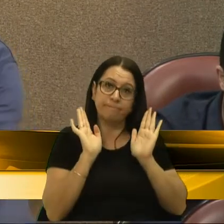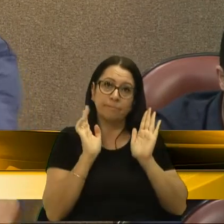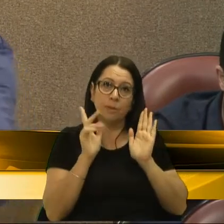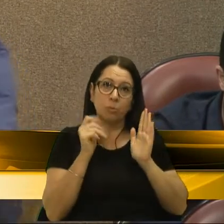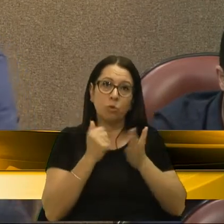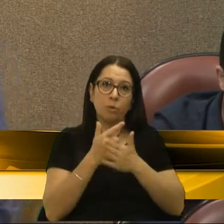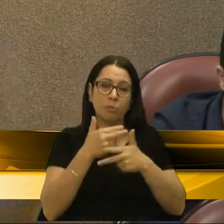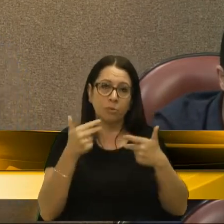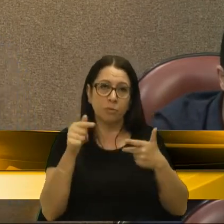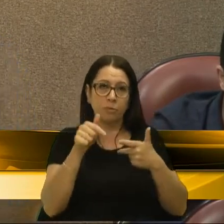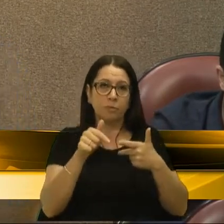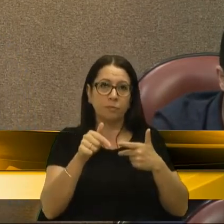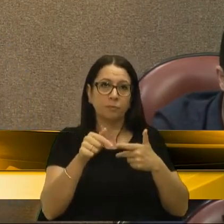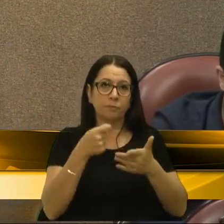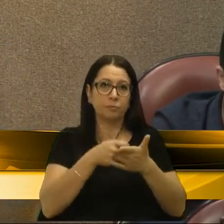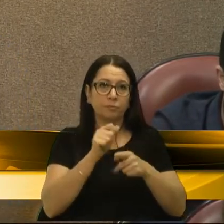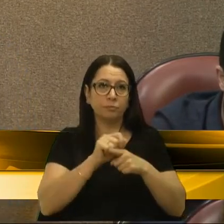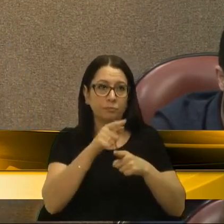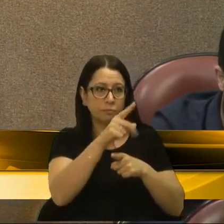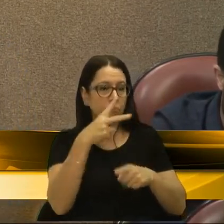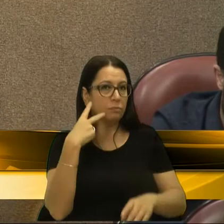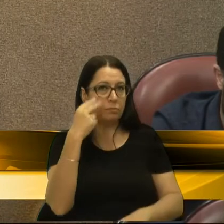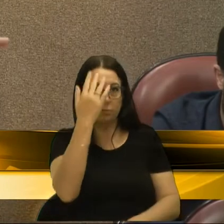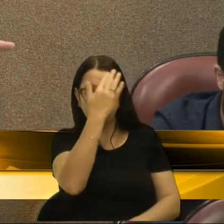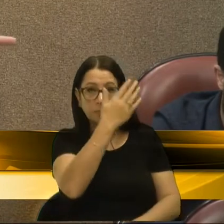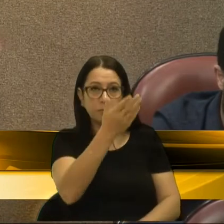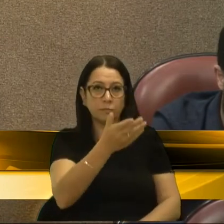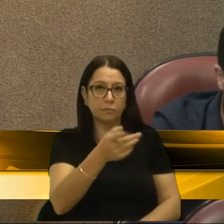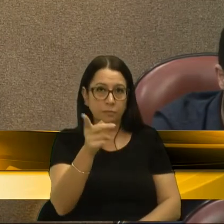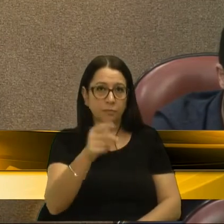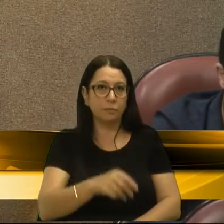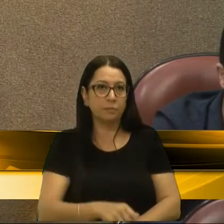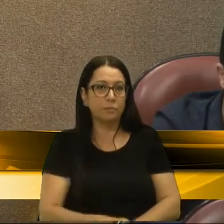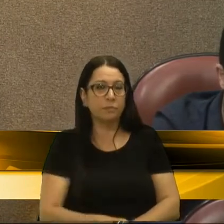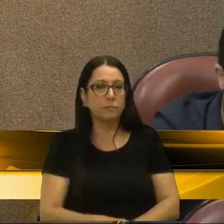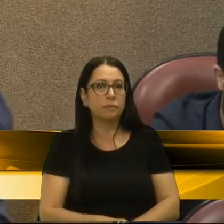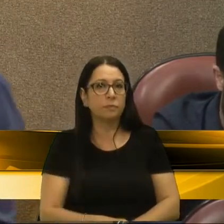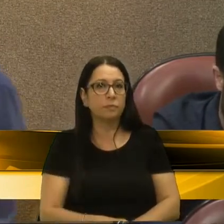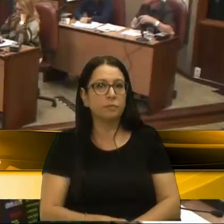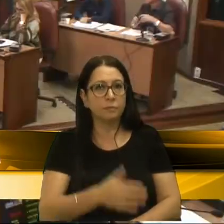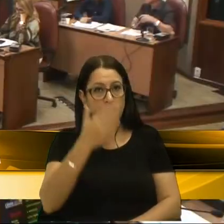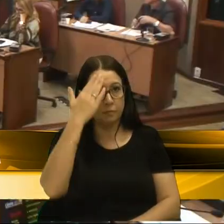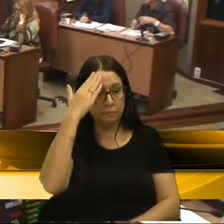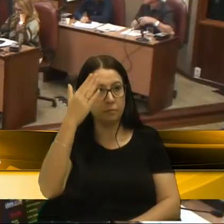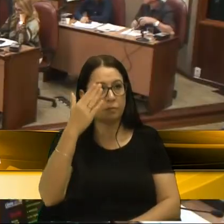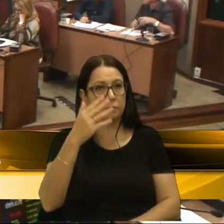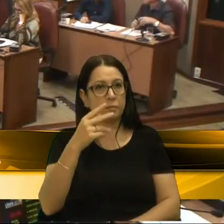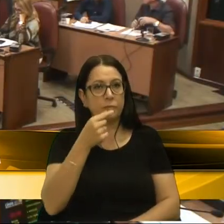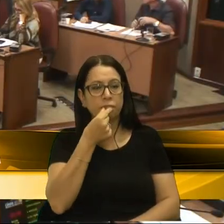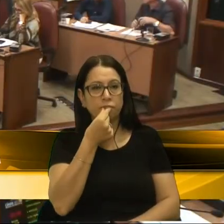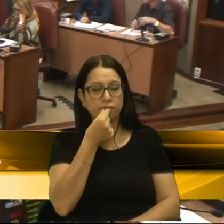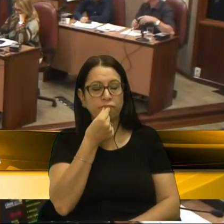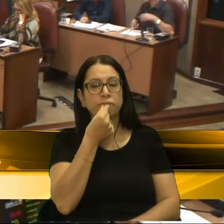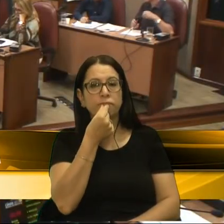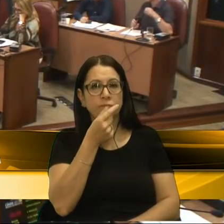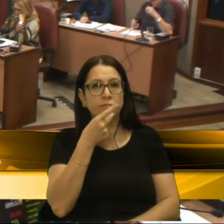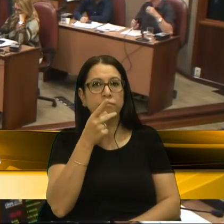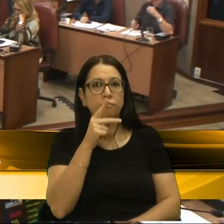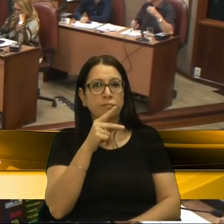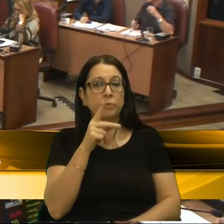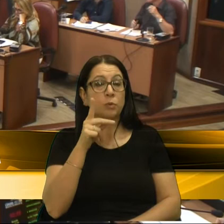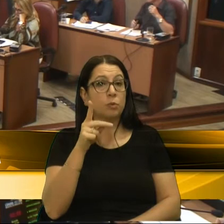comprar muita coisa com o que se paga de aluguel. Vereadora de Ló, Vossa Excelência também, né? Vereador Kiko. Obrigado, vereador Rodrigo. Vossa Excelência levanta um tema